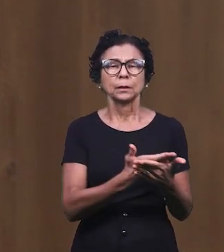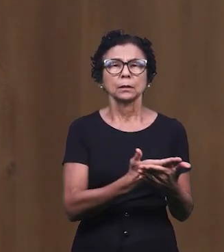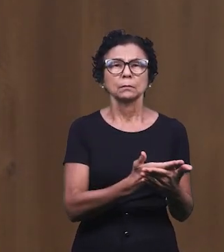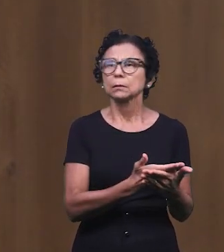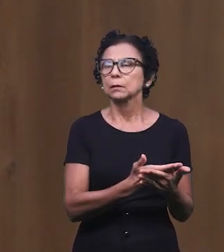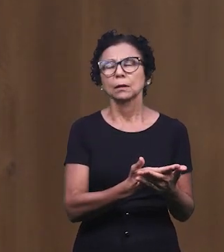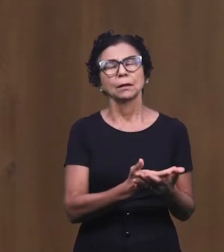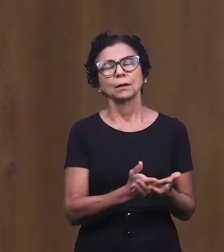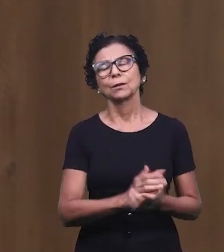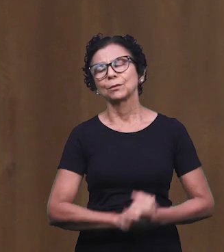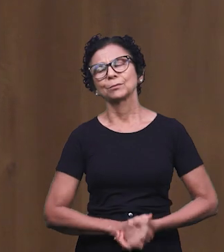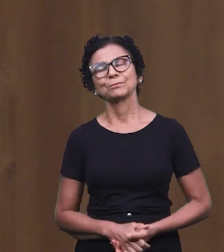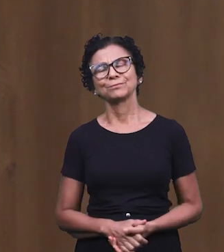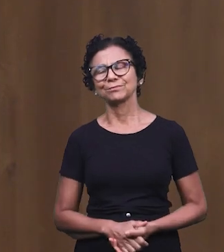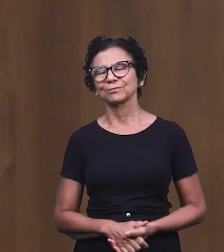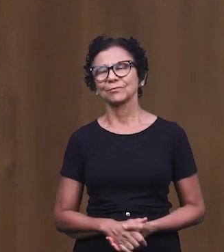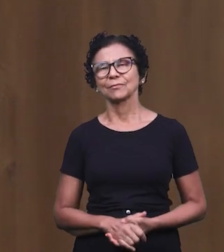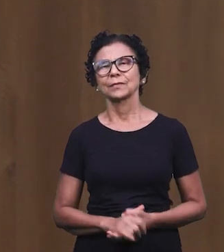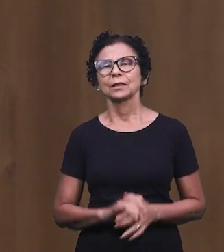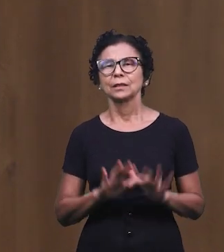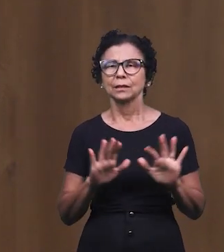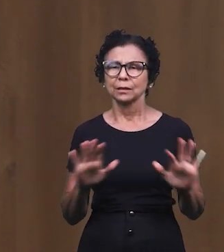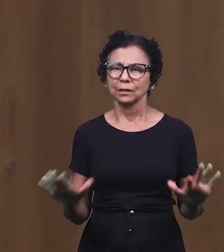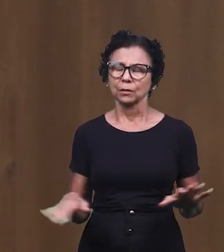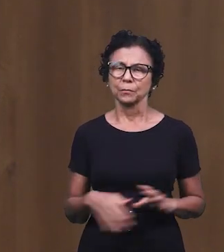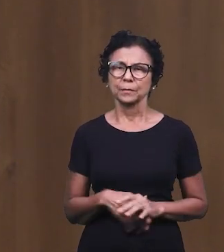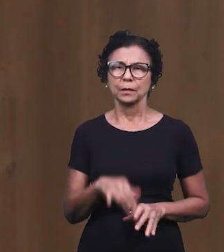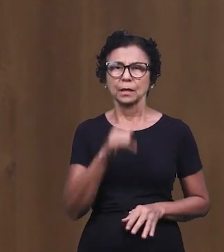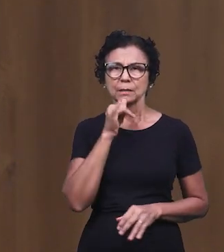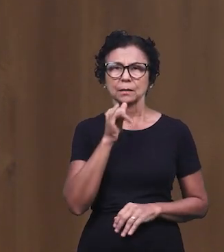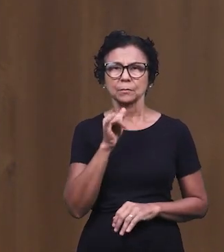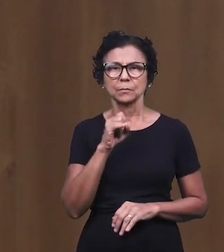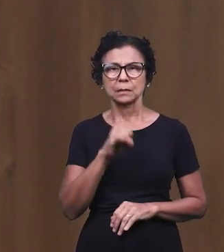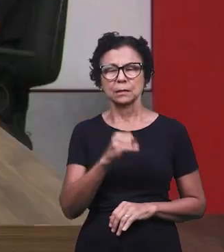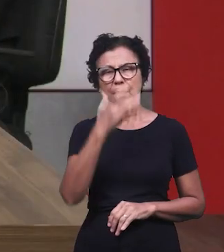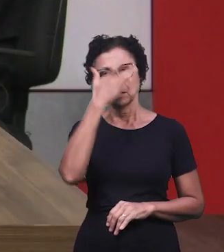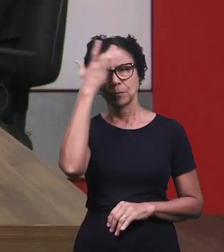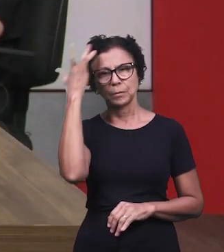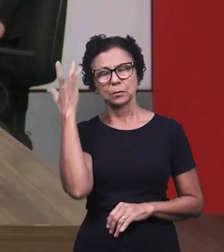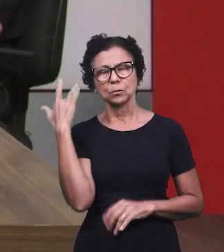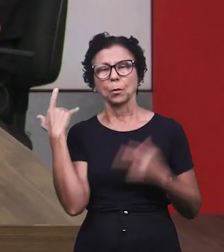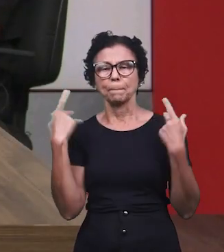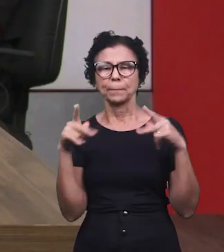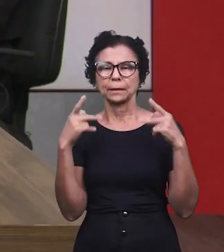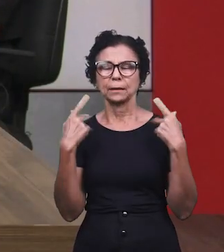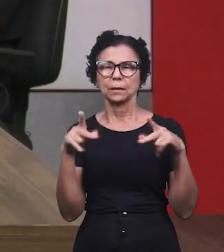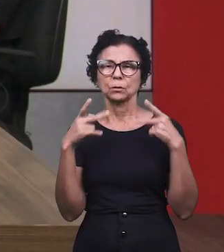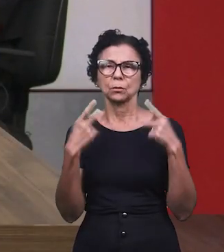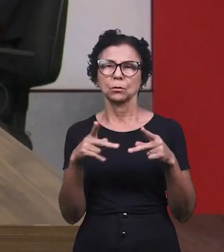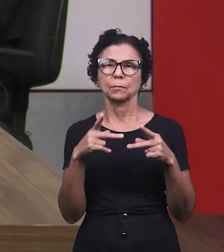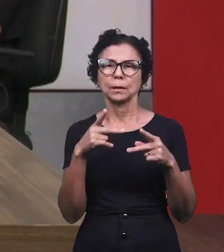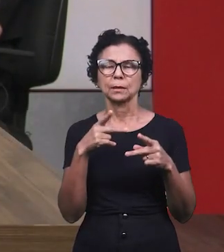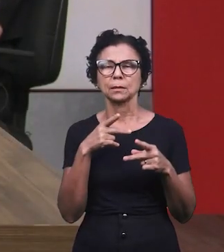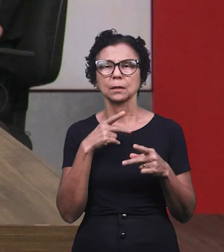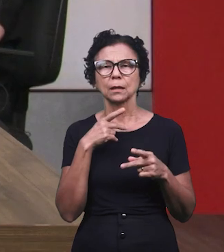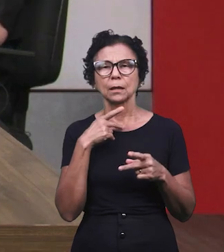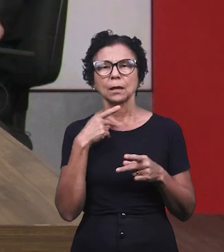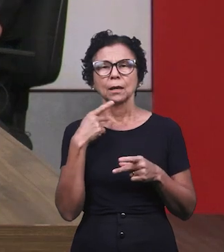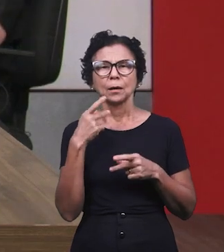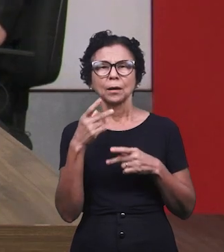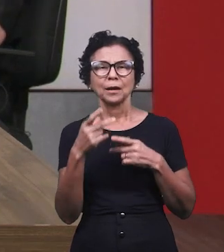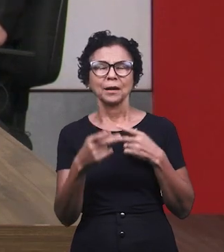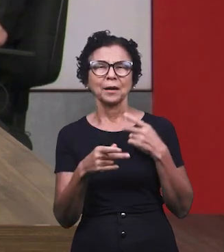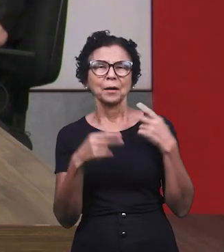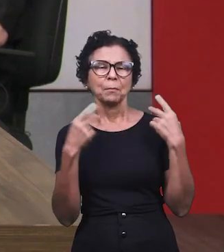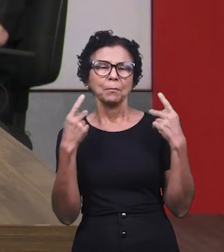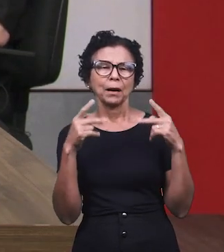devagar demais, eu não consigo compreender, eu já vou ficando irritada. Porque eu falo, termina a frase. Desculpa, ó, tá demorando. Tá demorando, E a